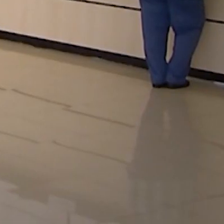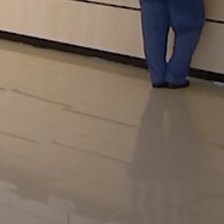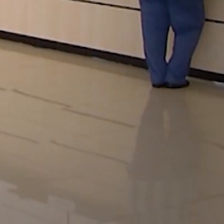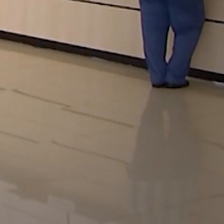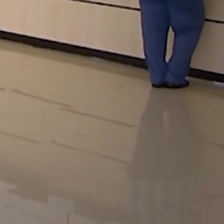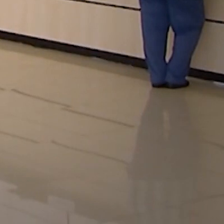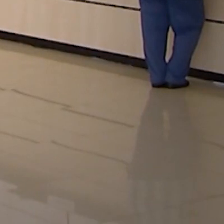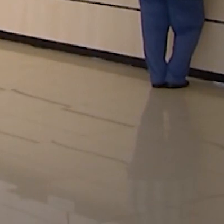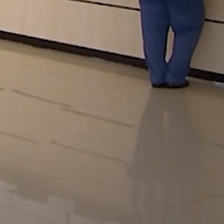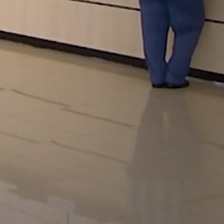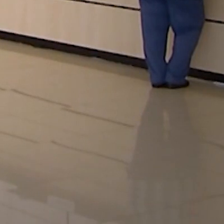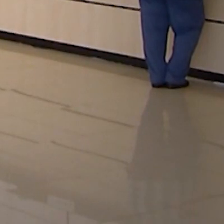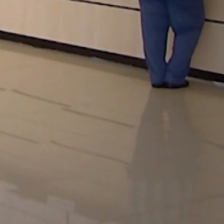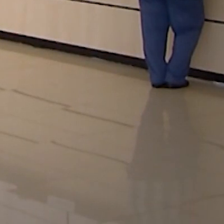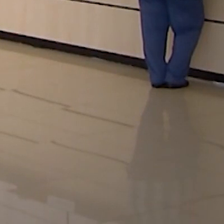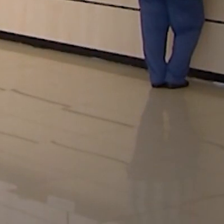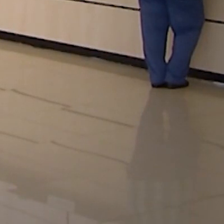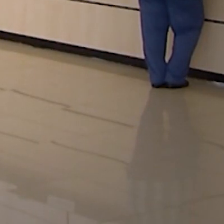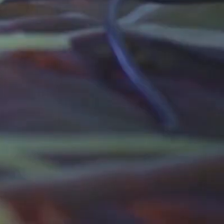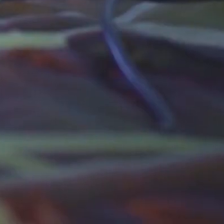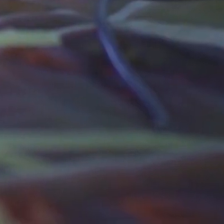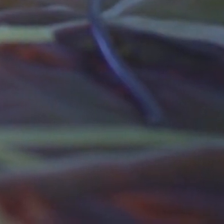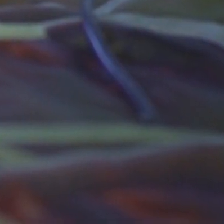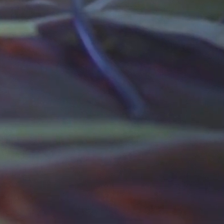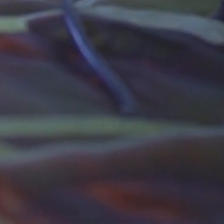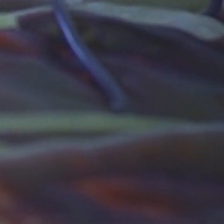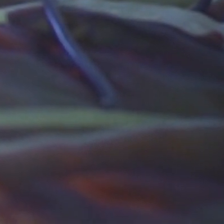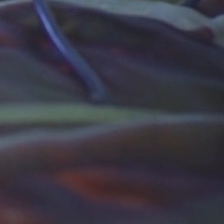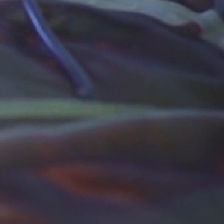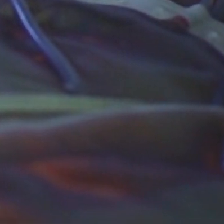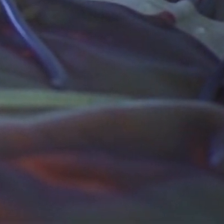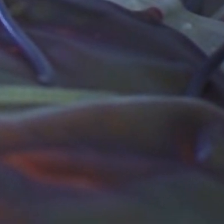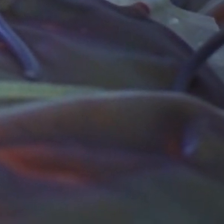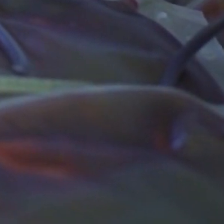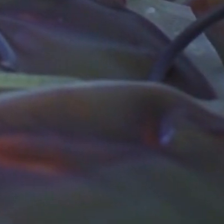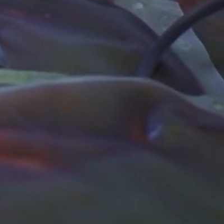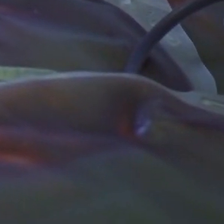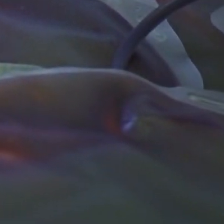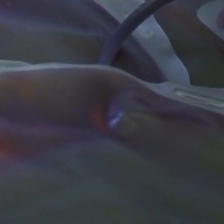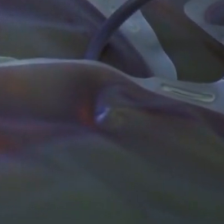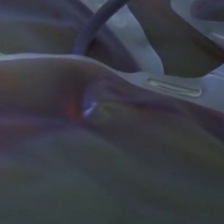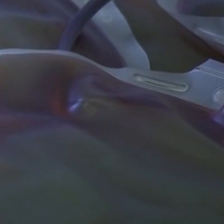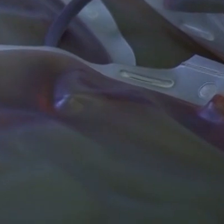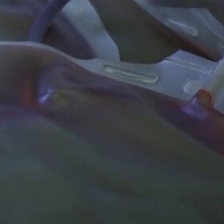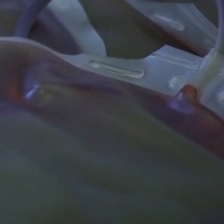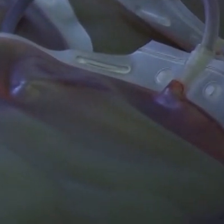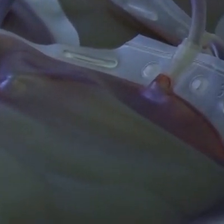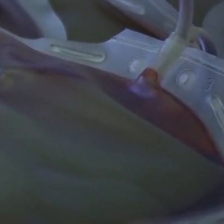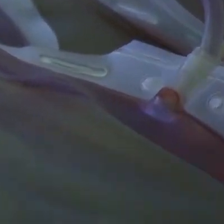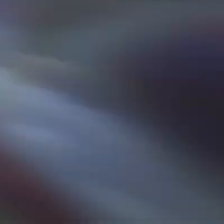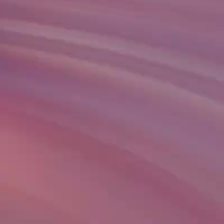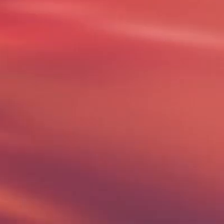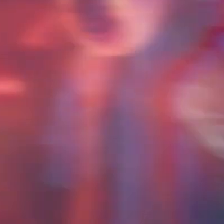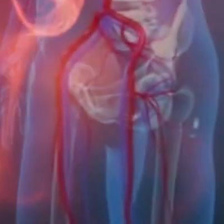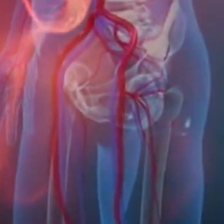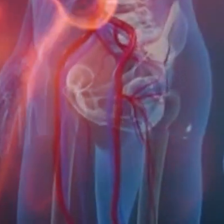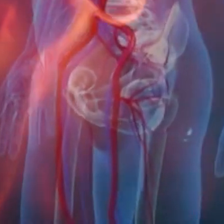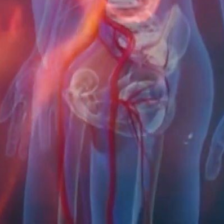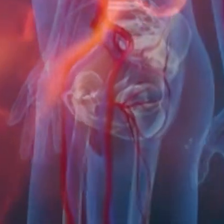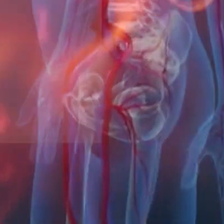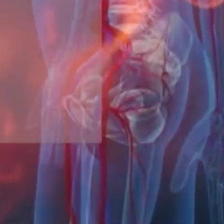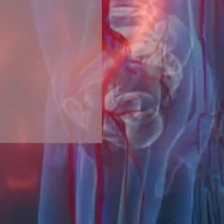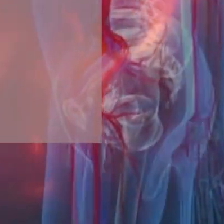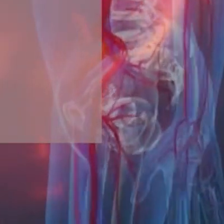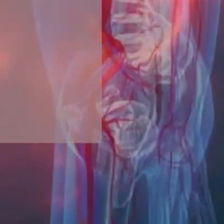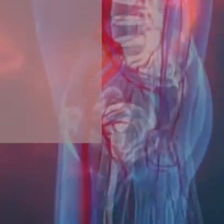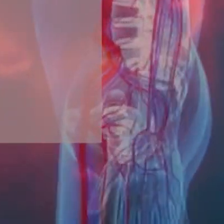seco, as pessoas acabam por ficar mais tempo em casa e, com isso, os bancos de sangue ficam em alerta. Pelo